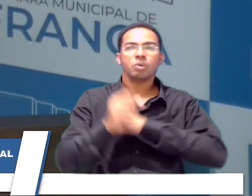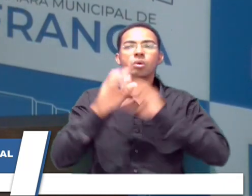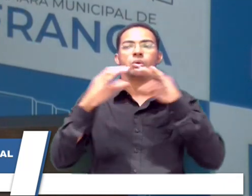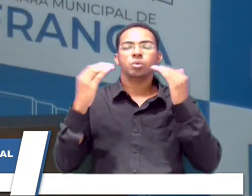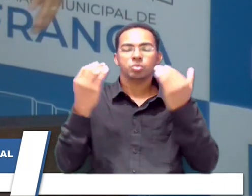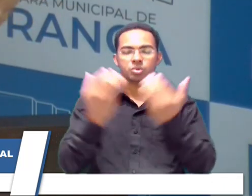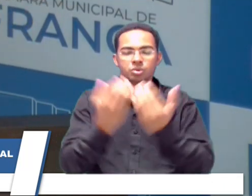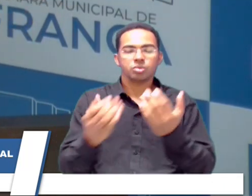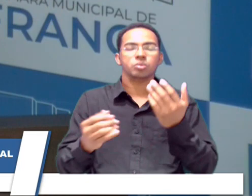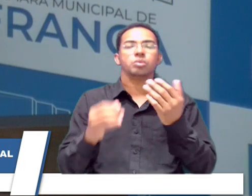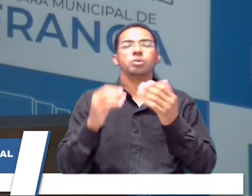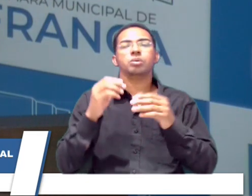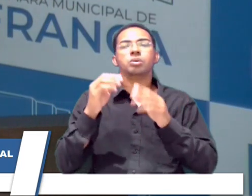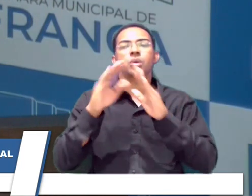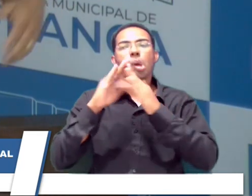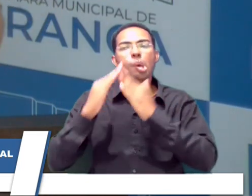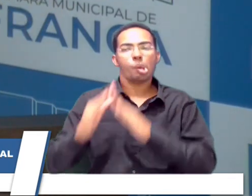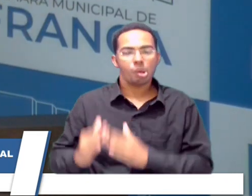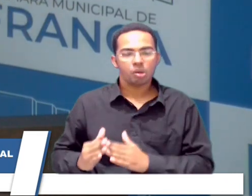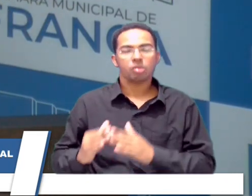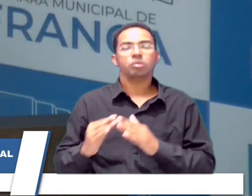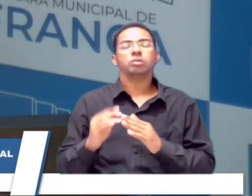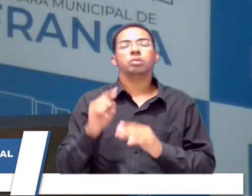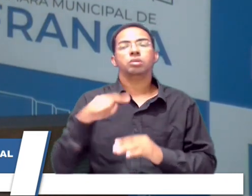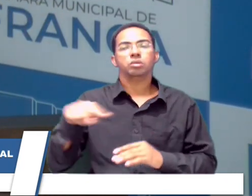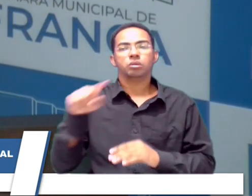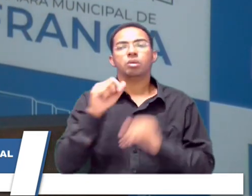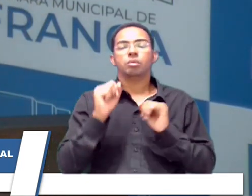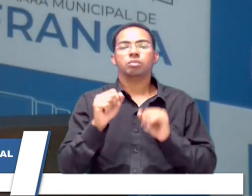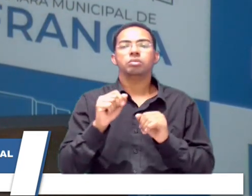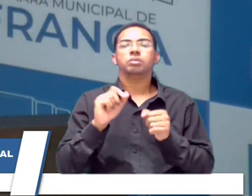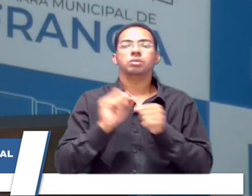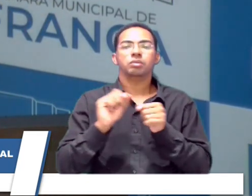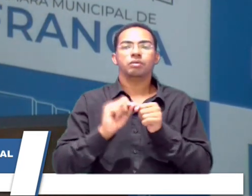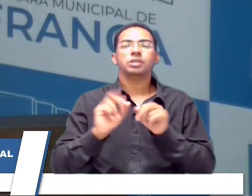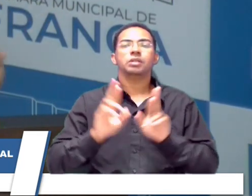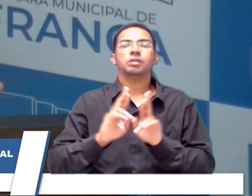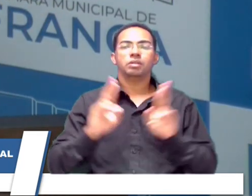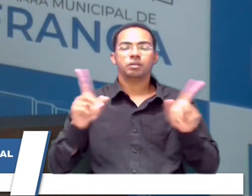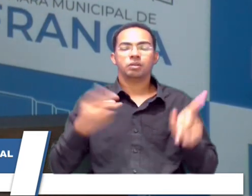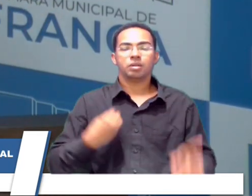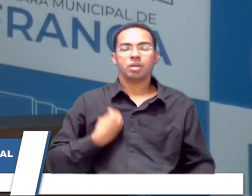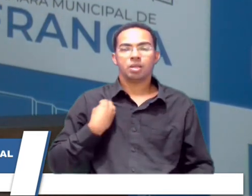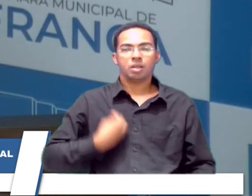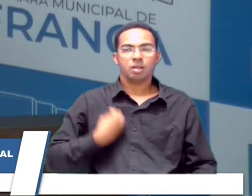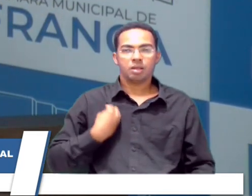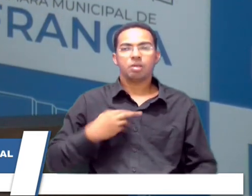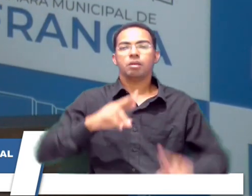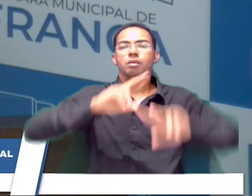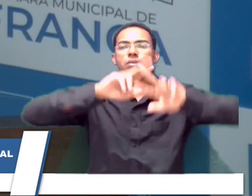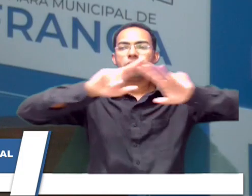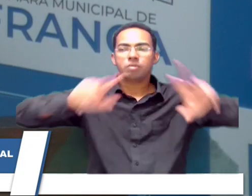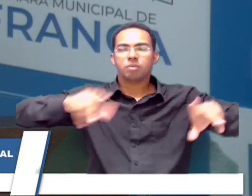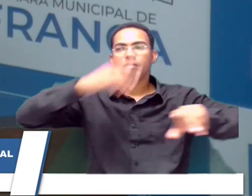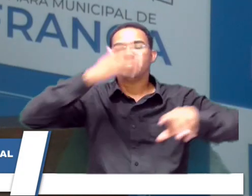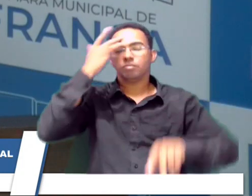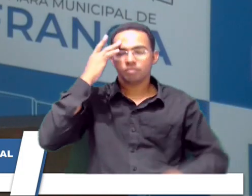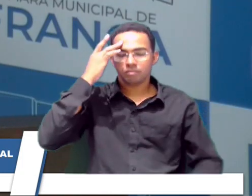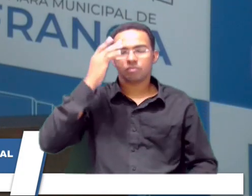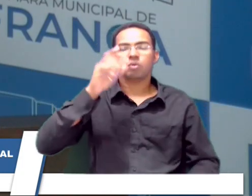comunidades, nas favelas, que isso aí sim vai fazer uma diferença na vida de várias pessoas, de